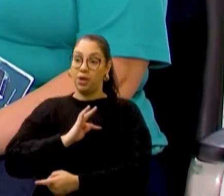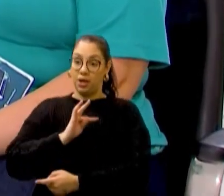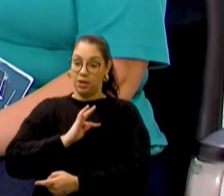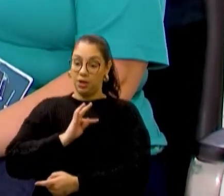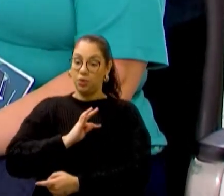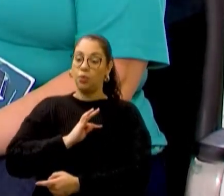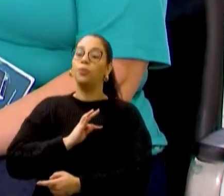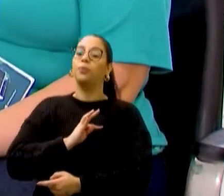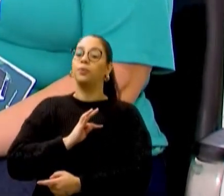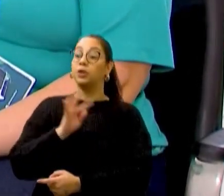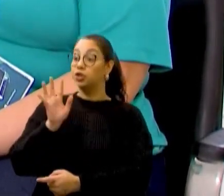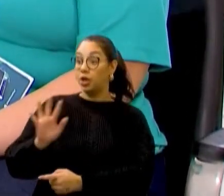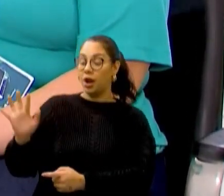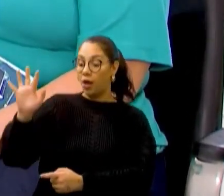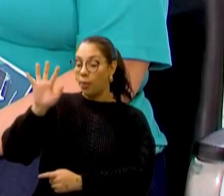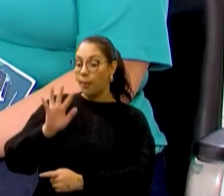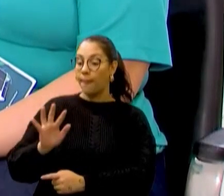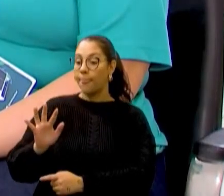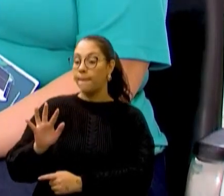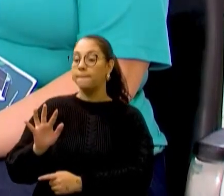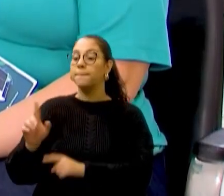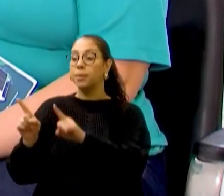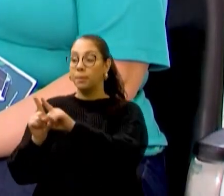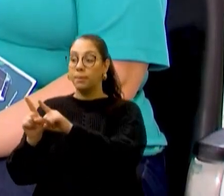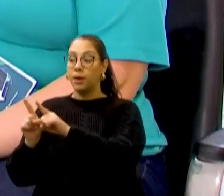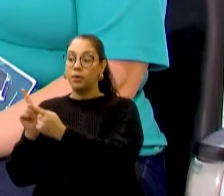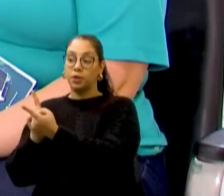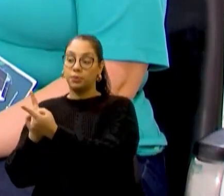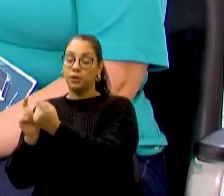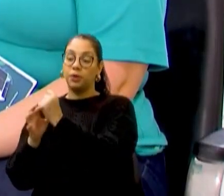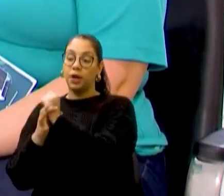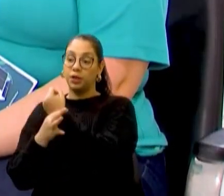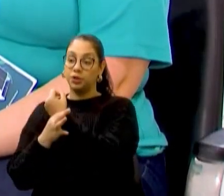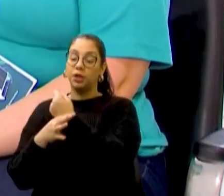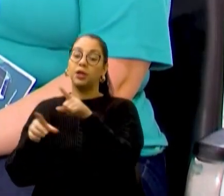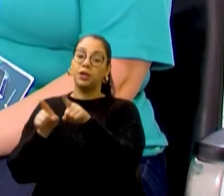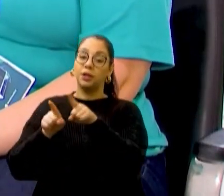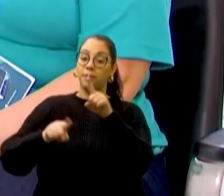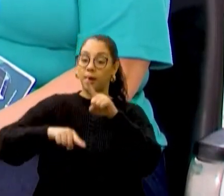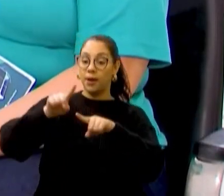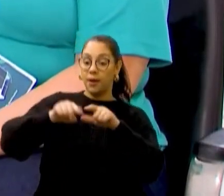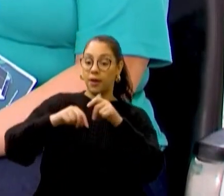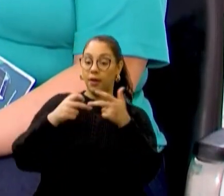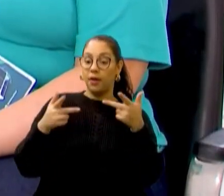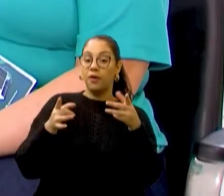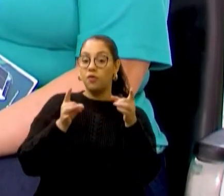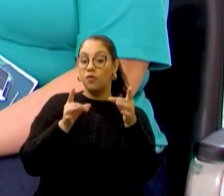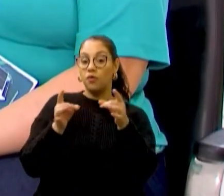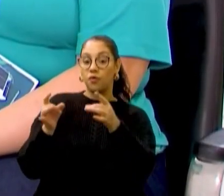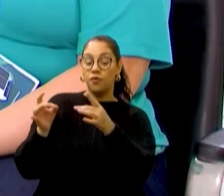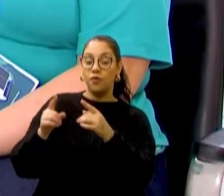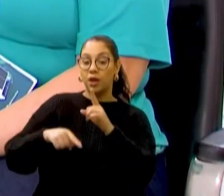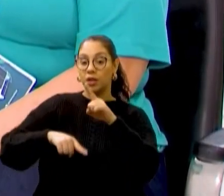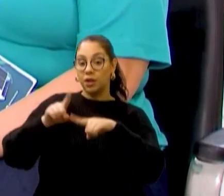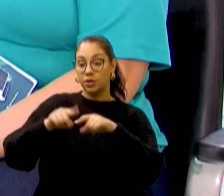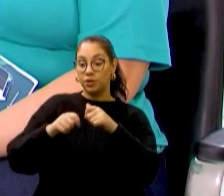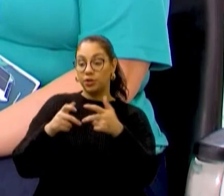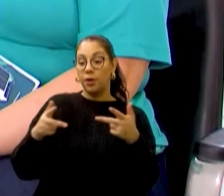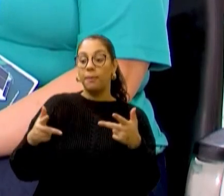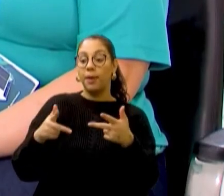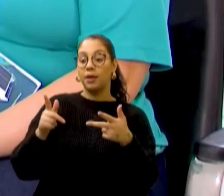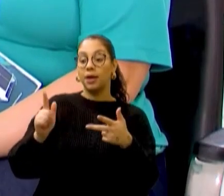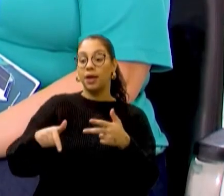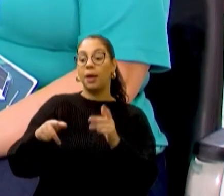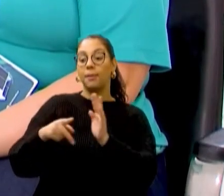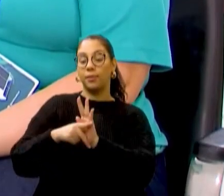é o atendimento técnico e faz o atendimento geral e o atendimento em garantia e tenho a venda de peças que eu cuido também que é